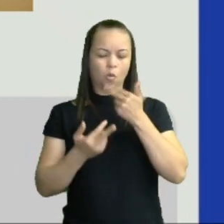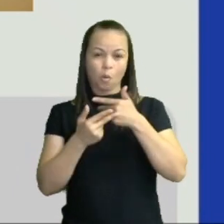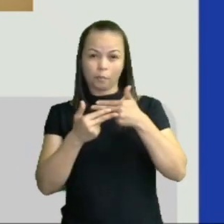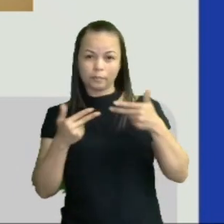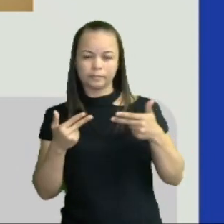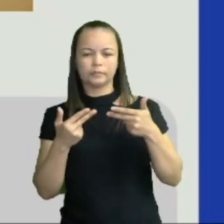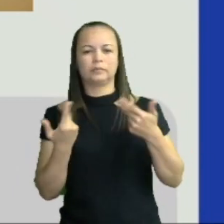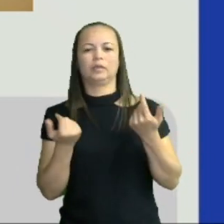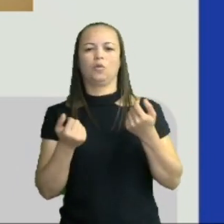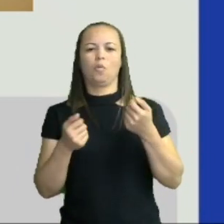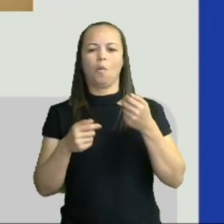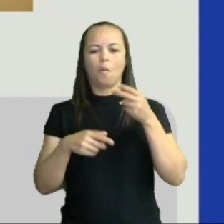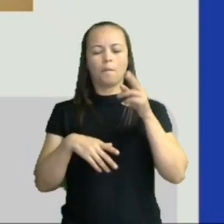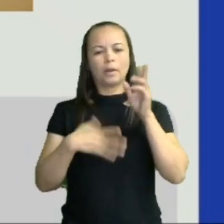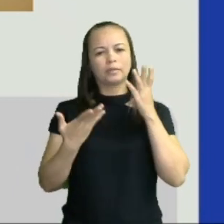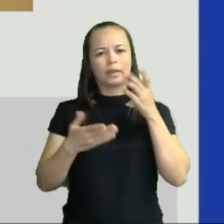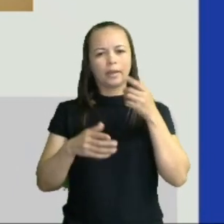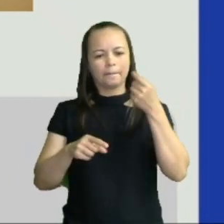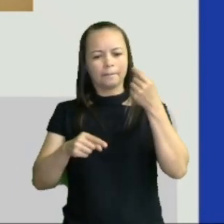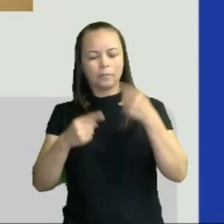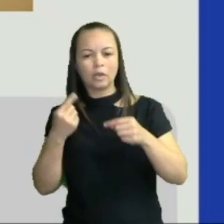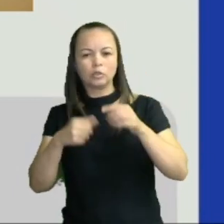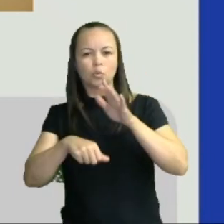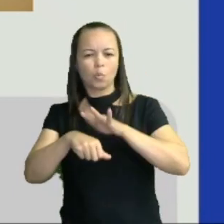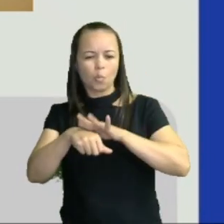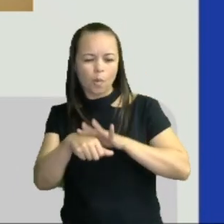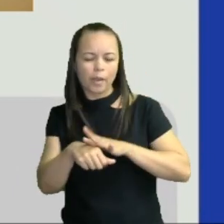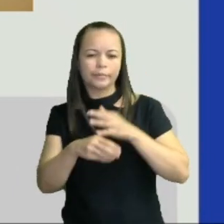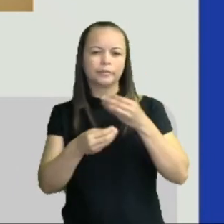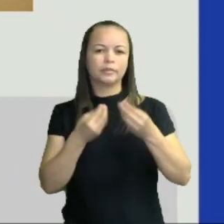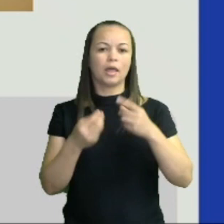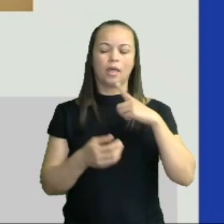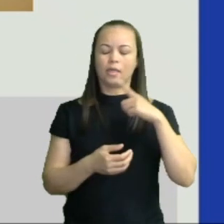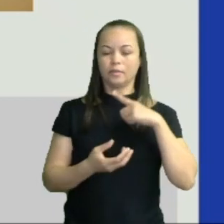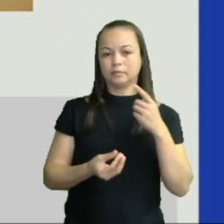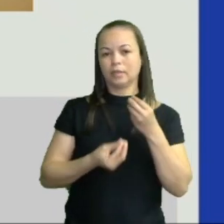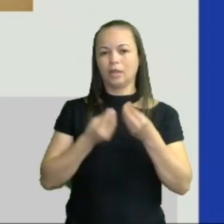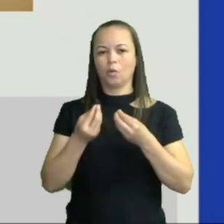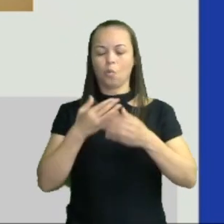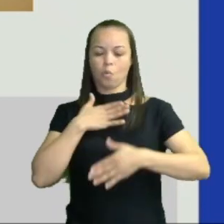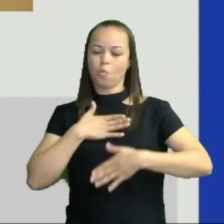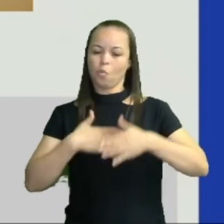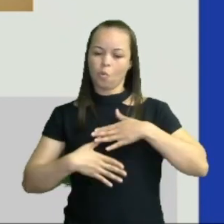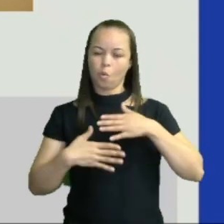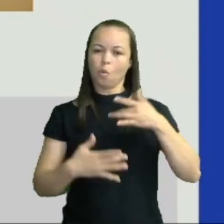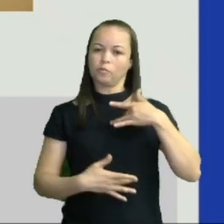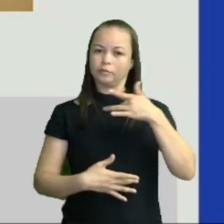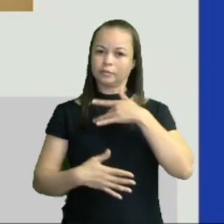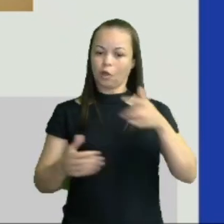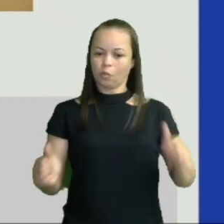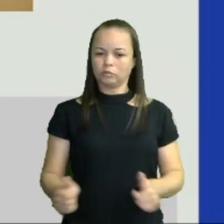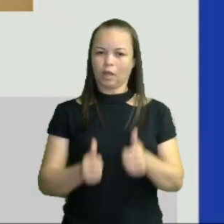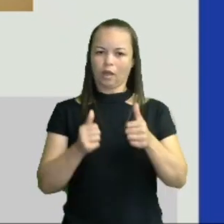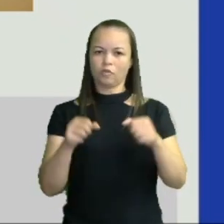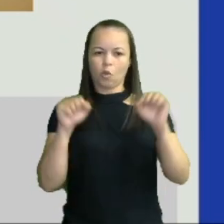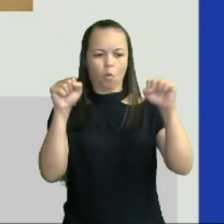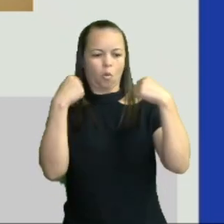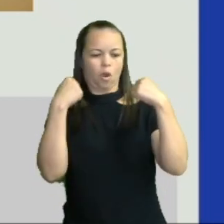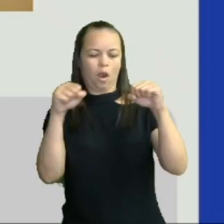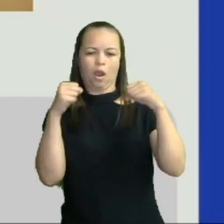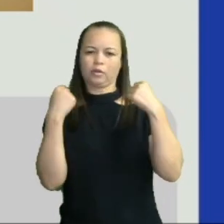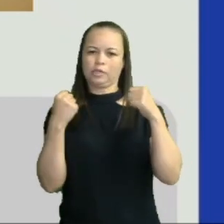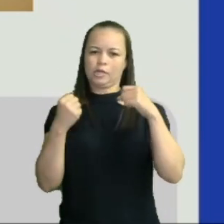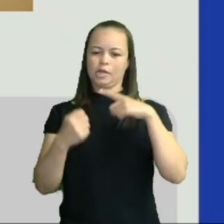combater doenças, manter o peso do corpo saudável e ter um bom desenvolvimento físico. Você